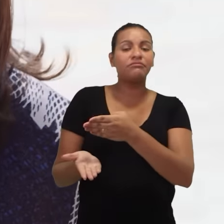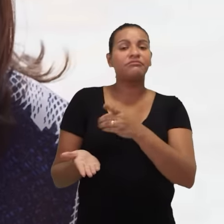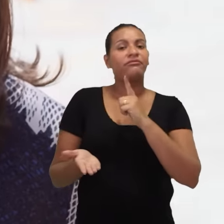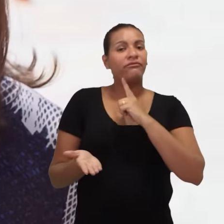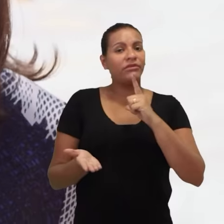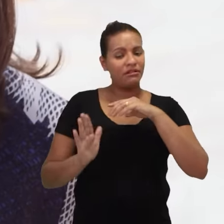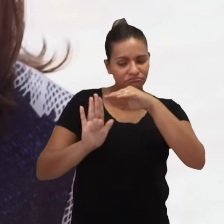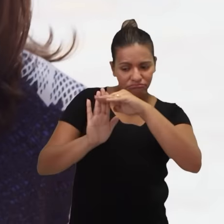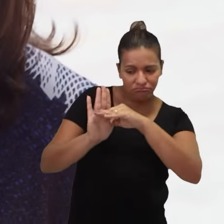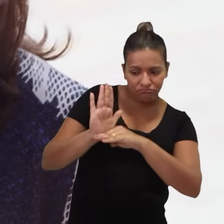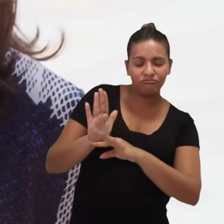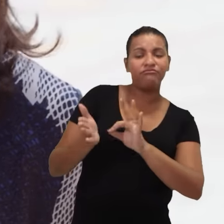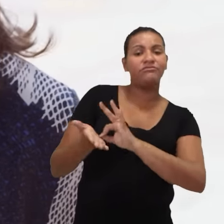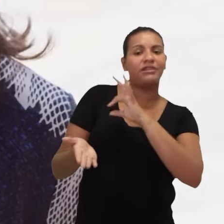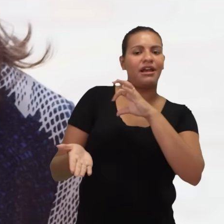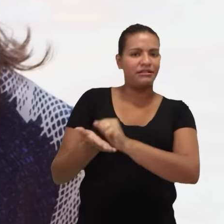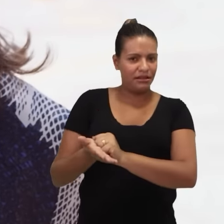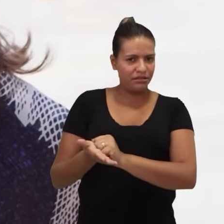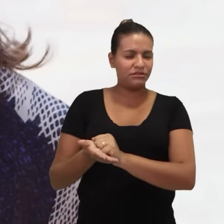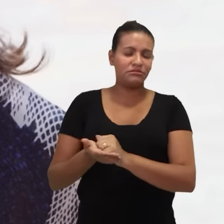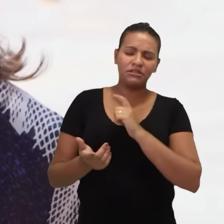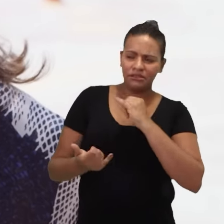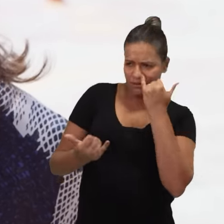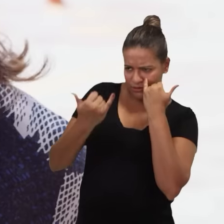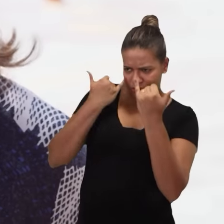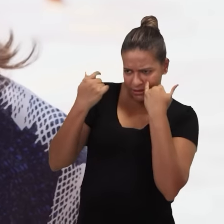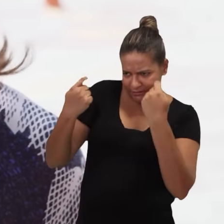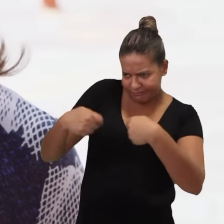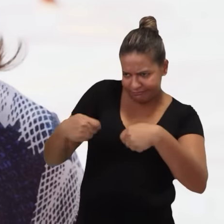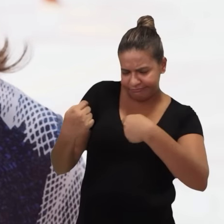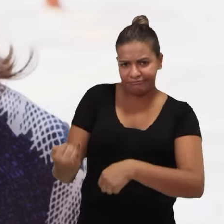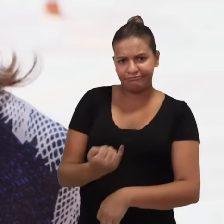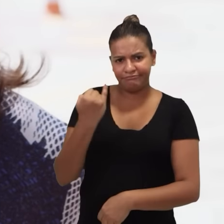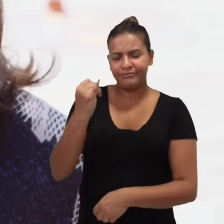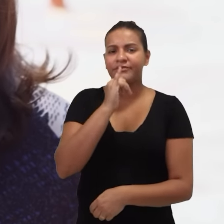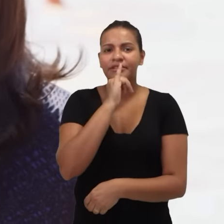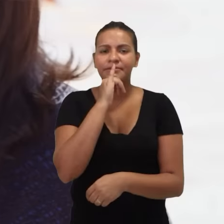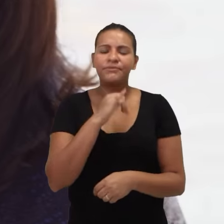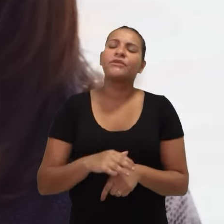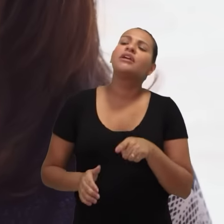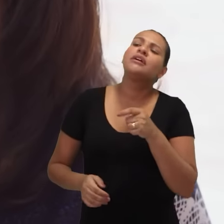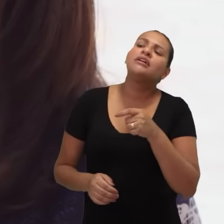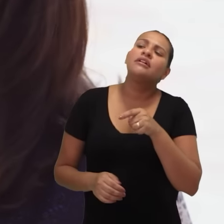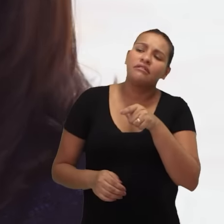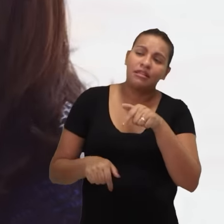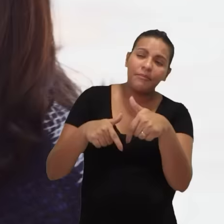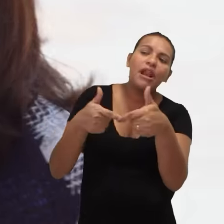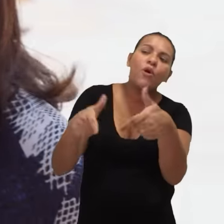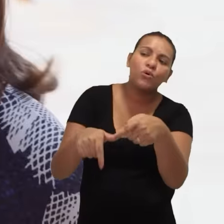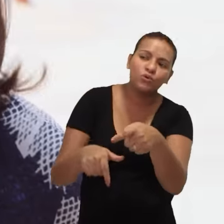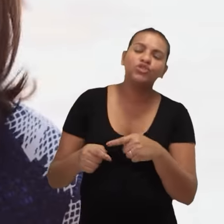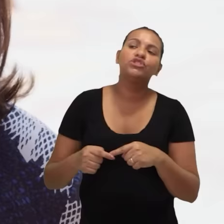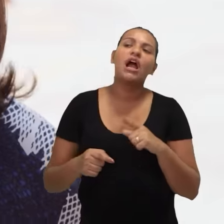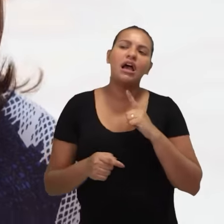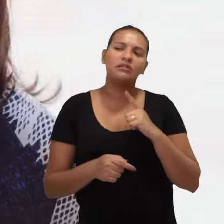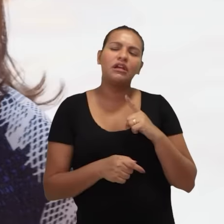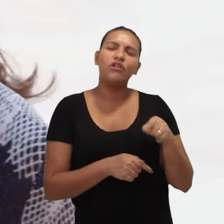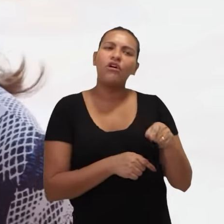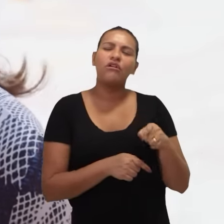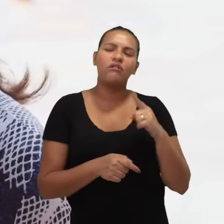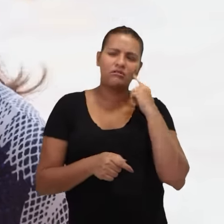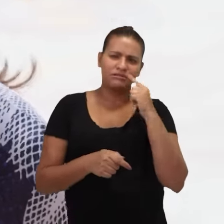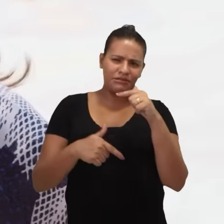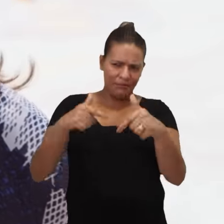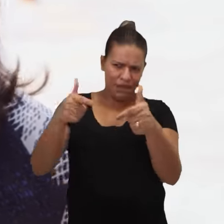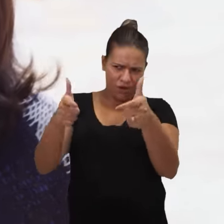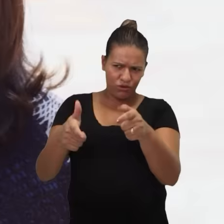social. E a gente tem algumas informações fundamentais para entender Mãe, onde você trabalha? Ah, no